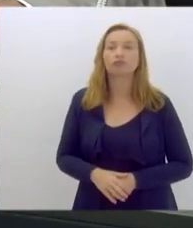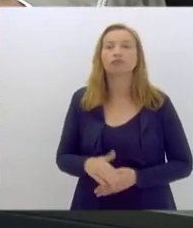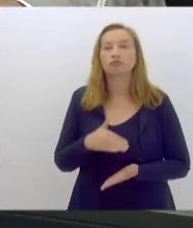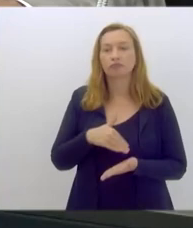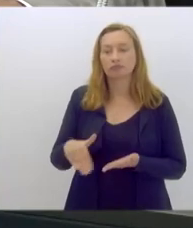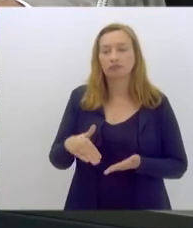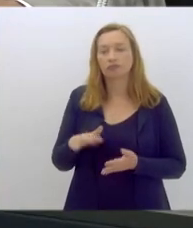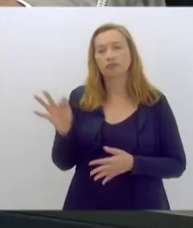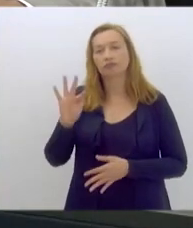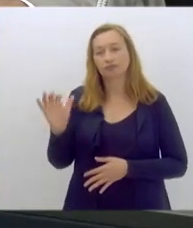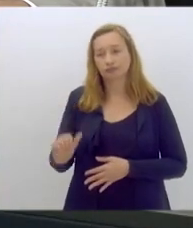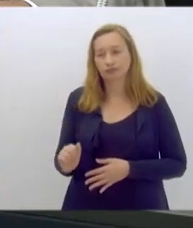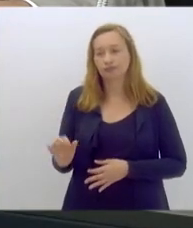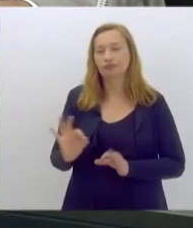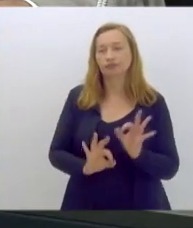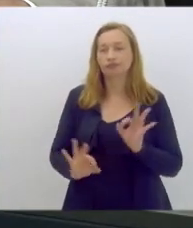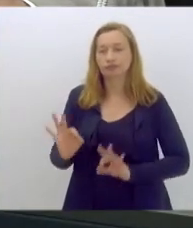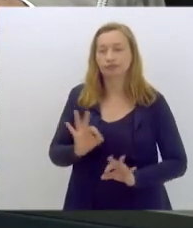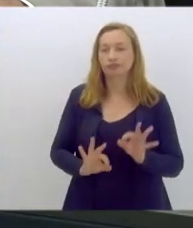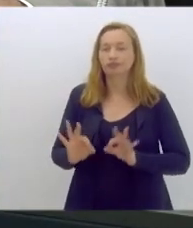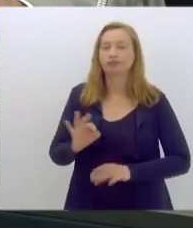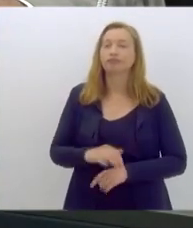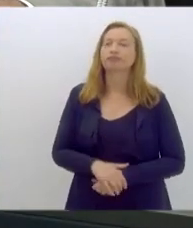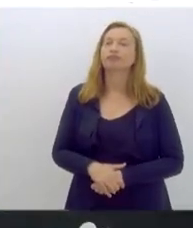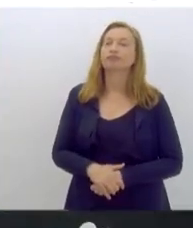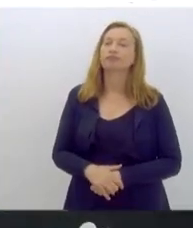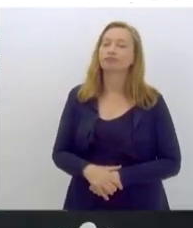secretaria de fazenda e planejamento